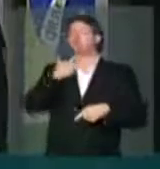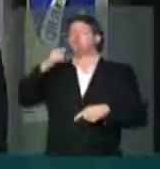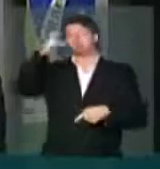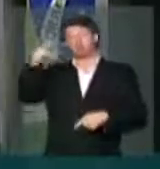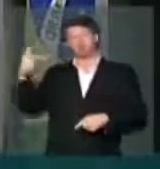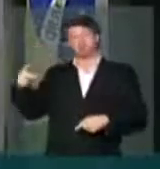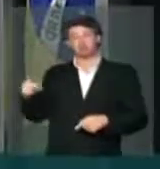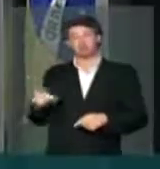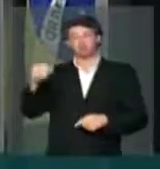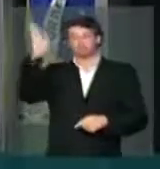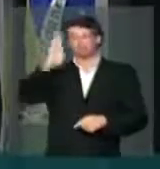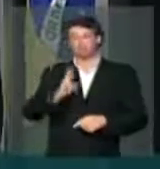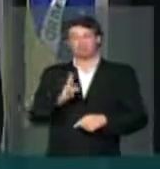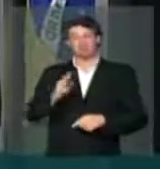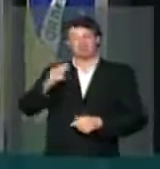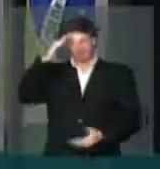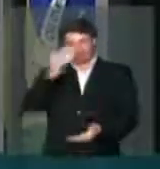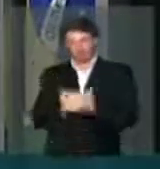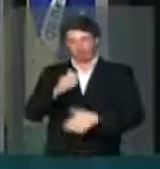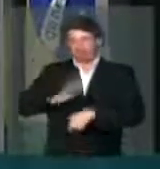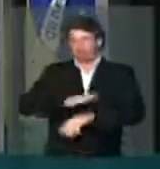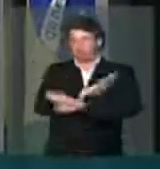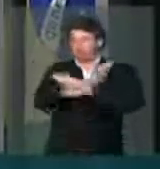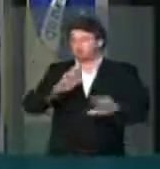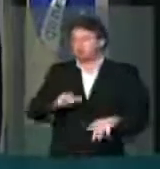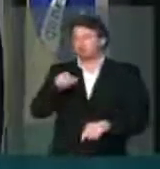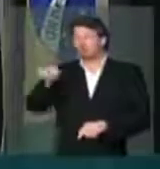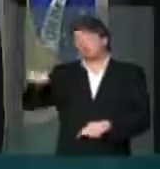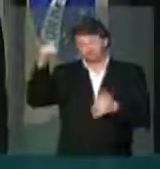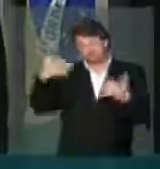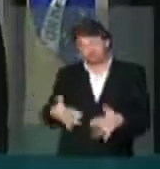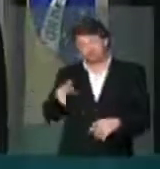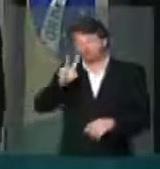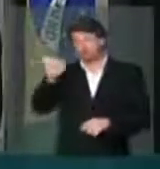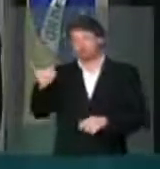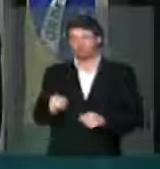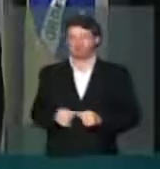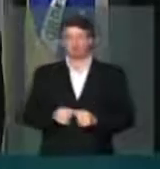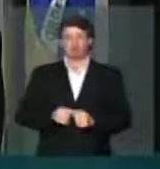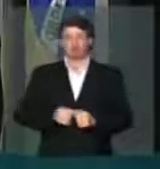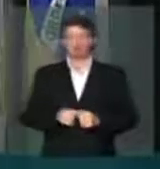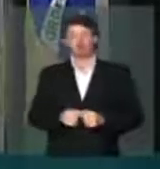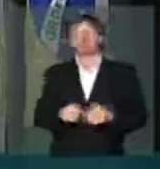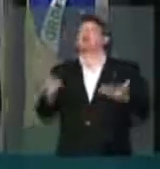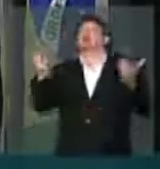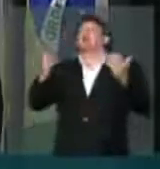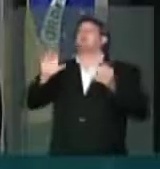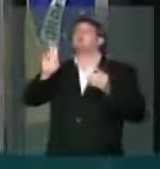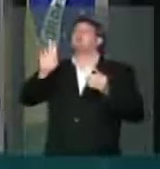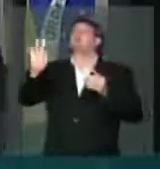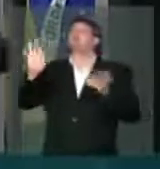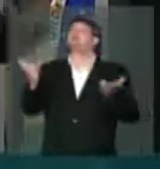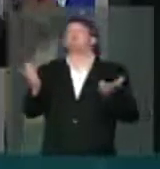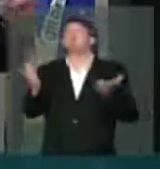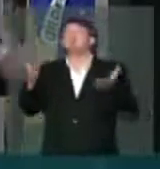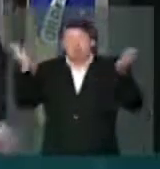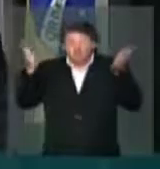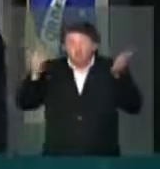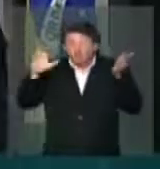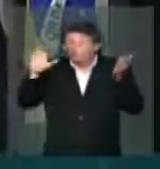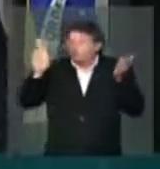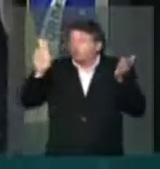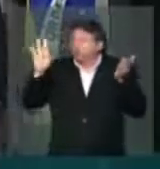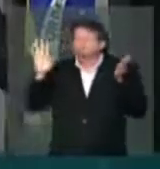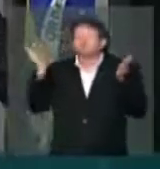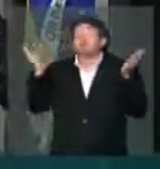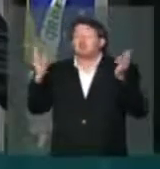conveniência. O Brasil não vai cair nessa. Vocês vão ter que se explicar na base de vocês. Cadê a CUT? Cadê a CUT de